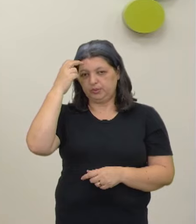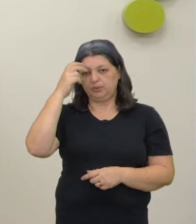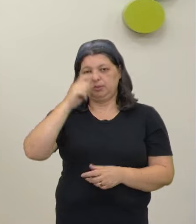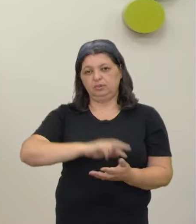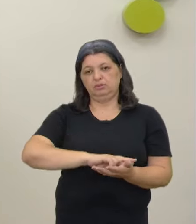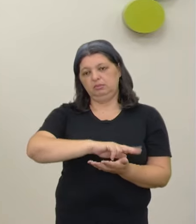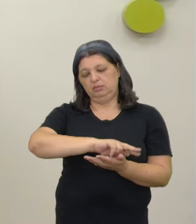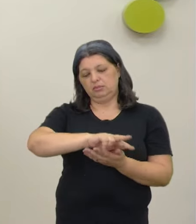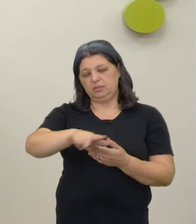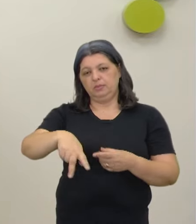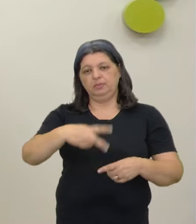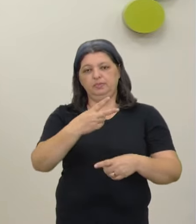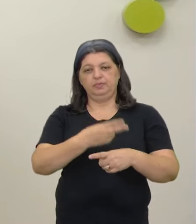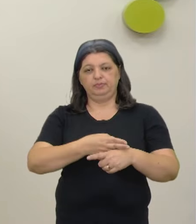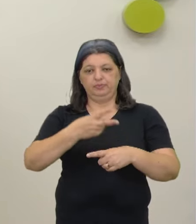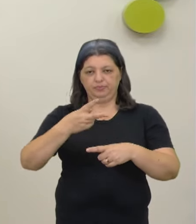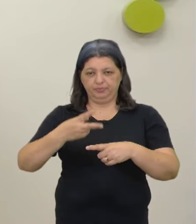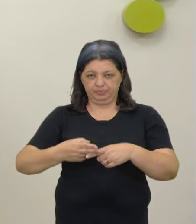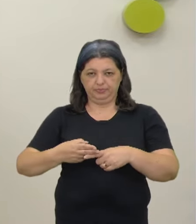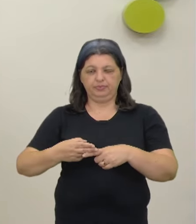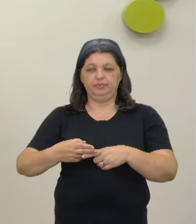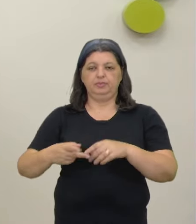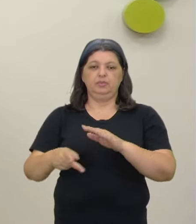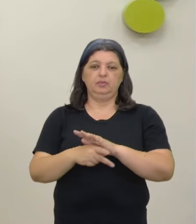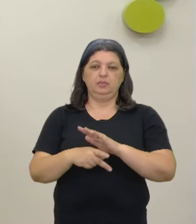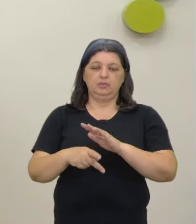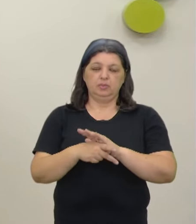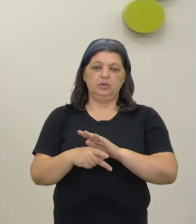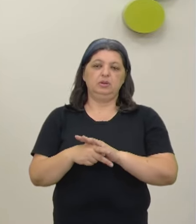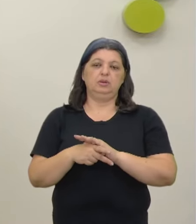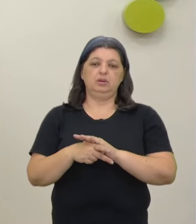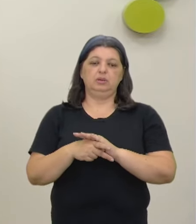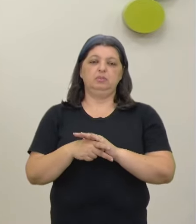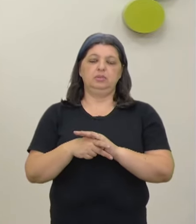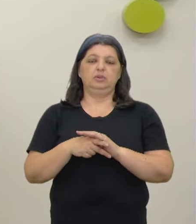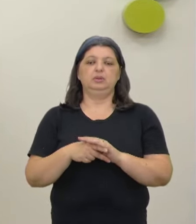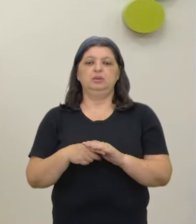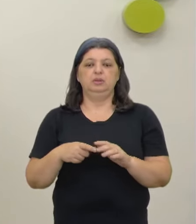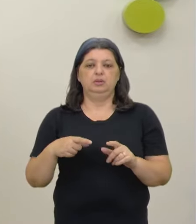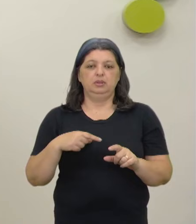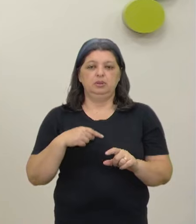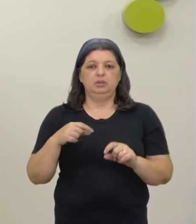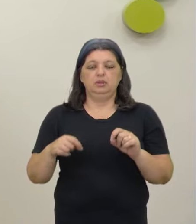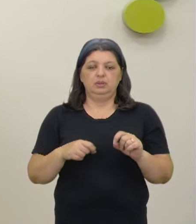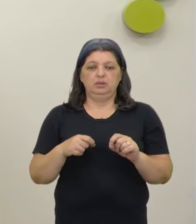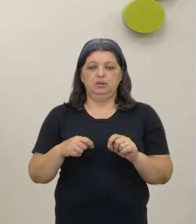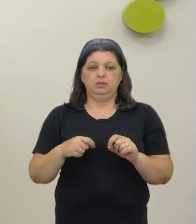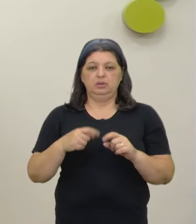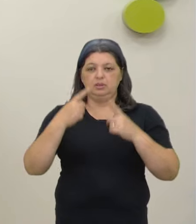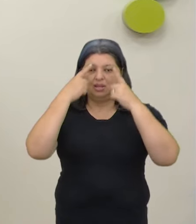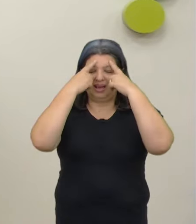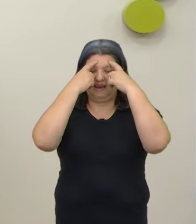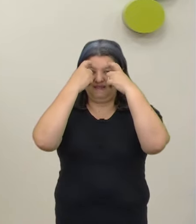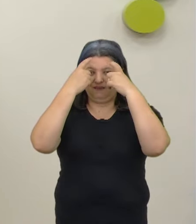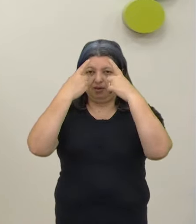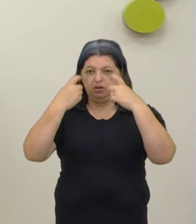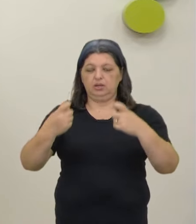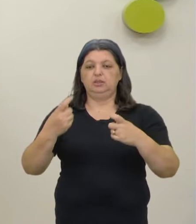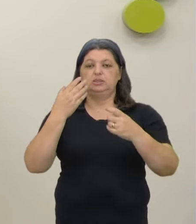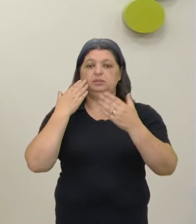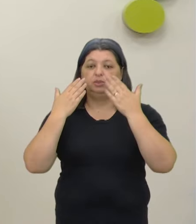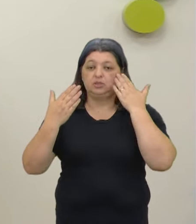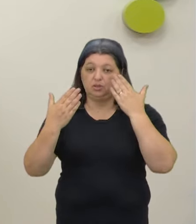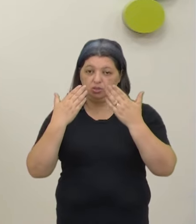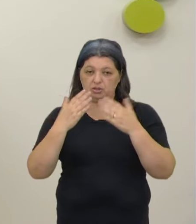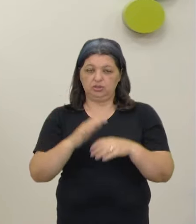séries, seriados aí desses streamings que nós consumimos, tematizam a violência psicológica, né? Mas que